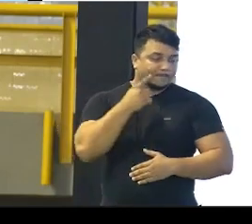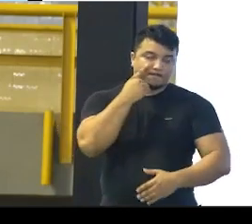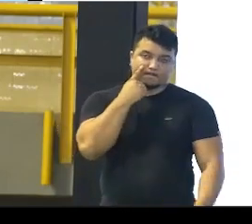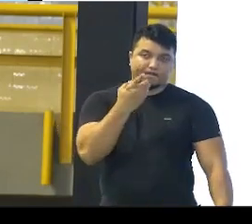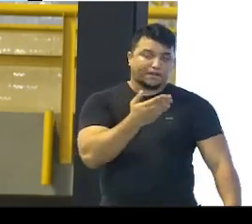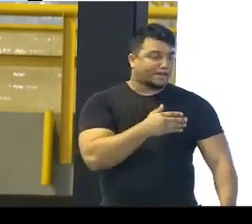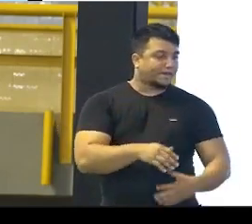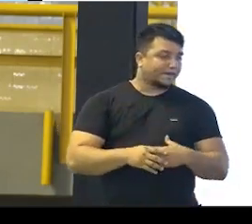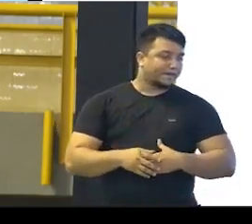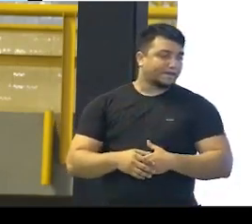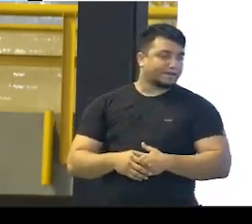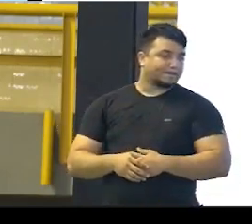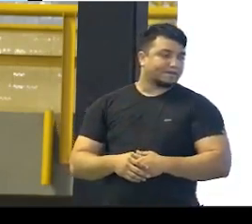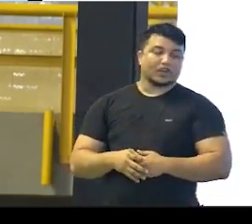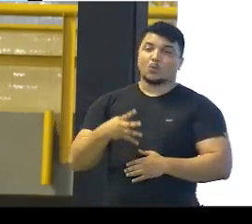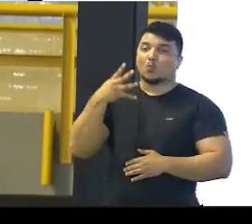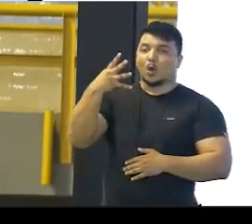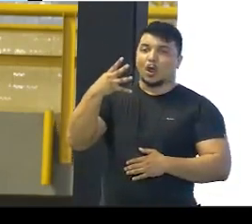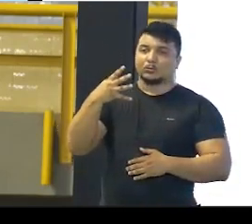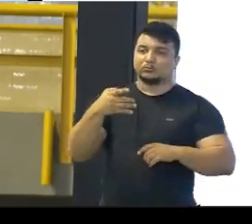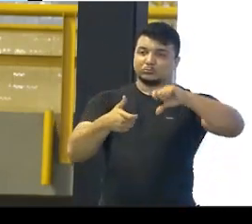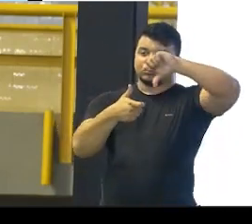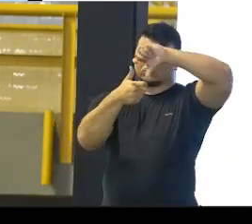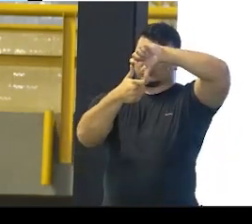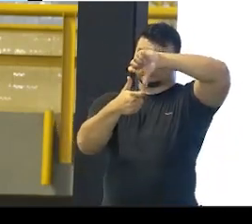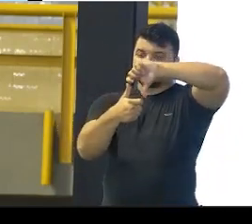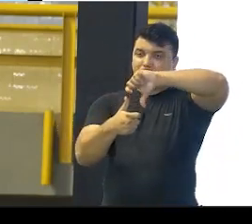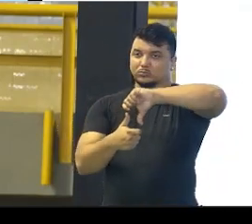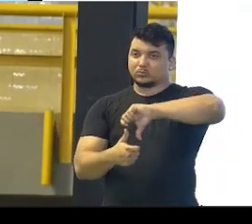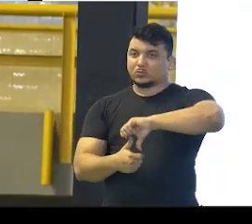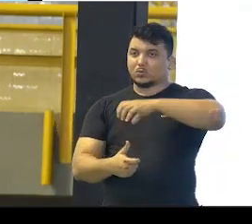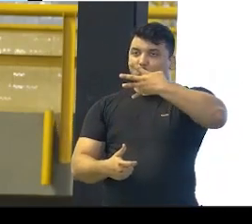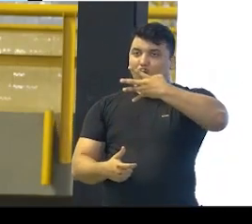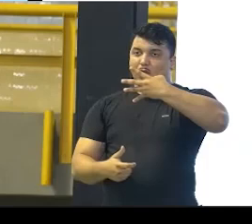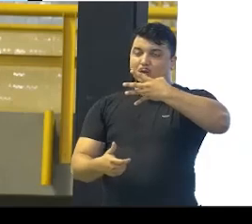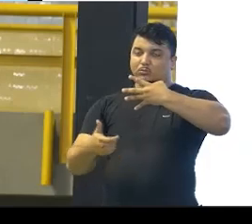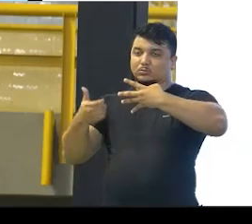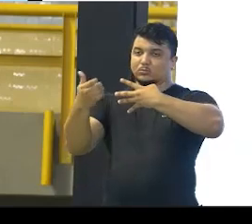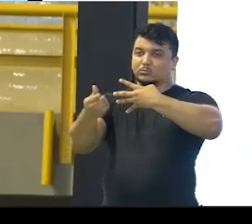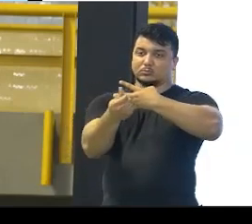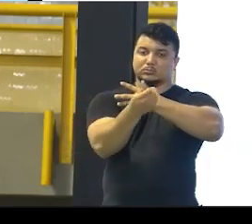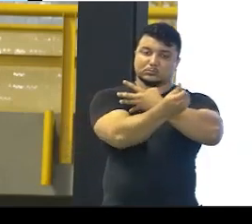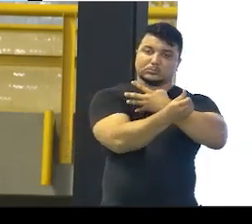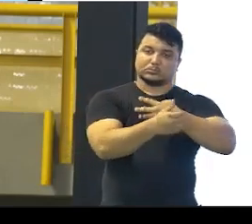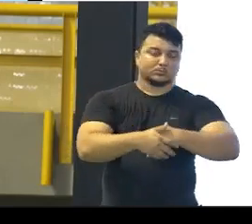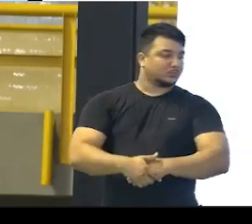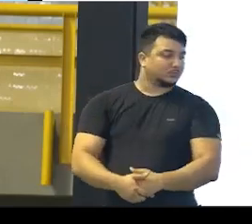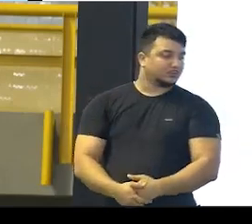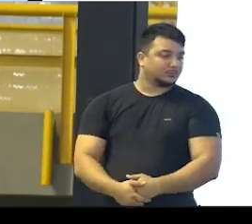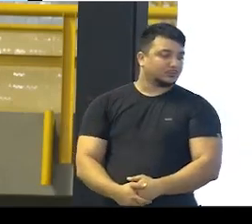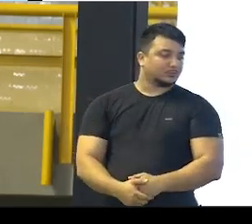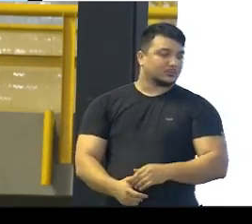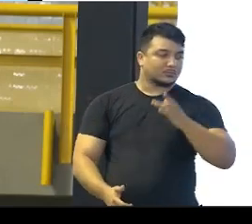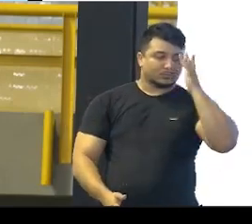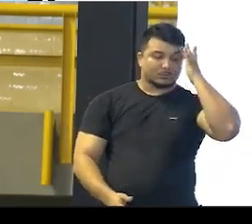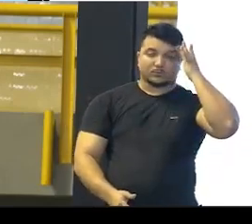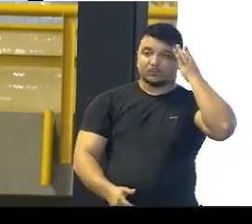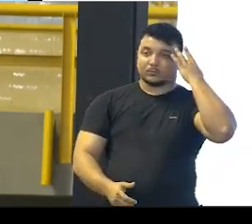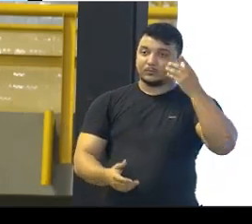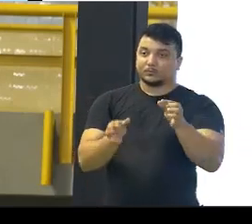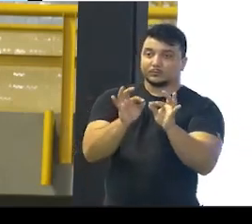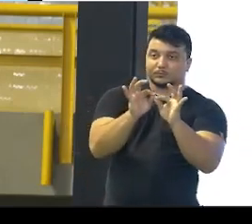colégio olha a área desse colégio é de 1000 metros quadrados. Você tem que ter uma noção se isso é pouco,